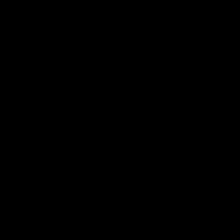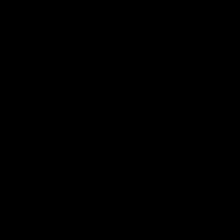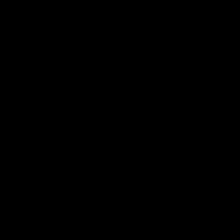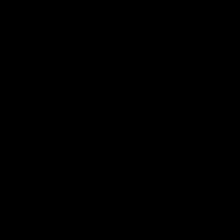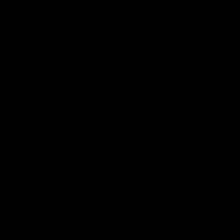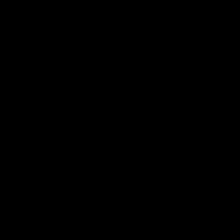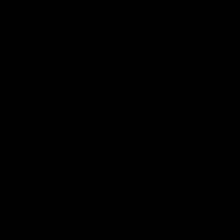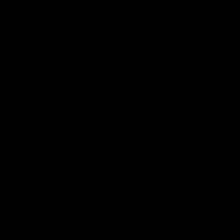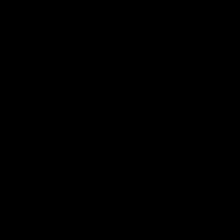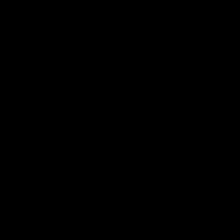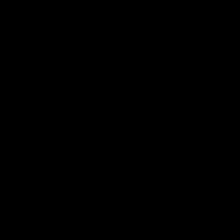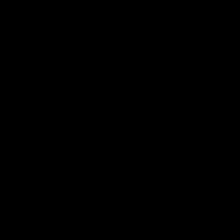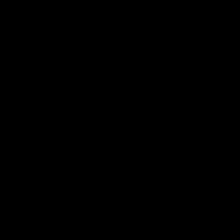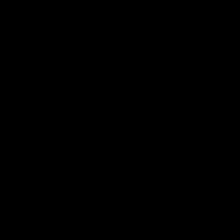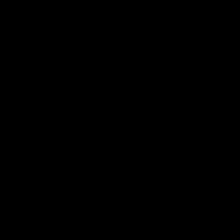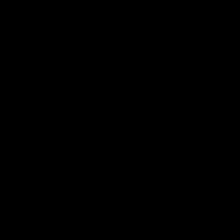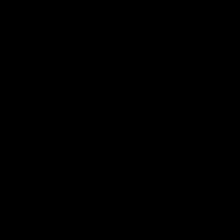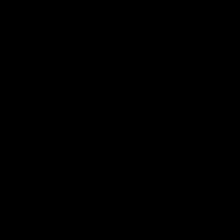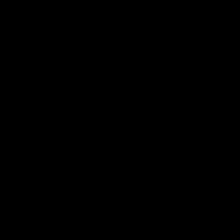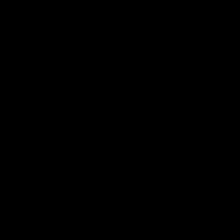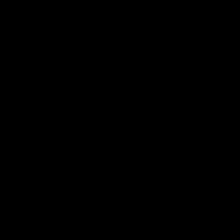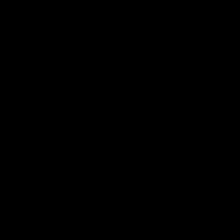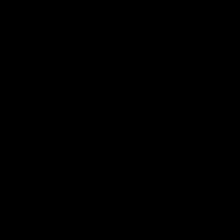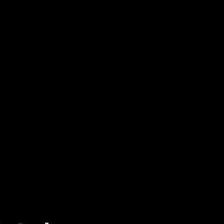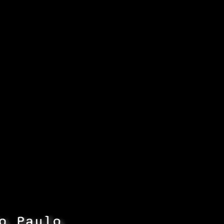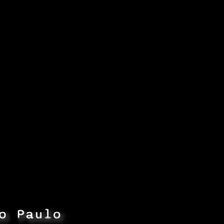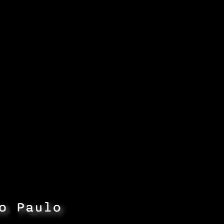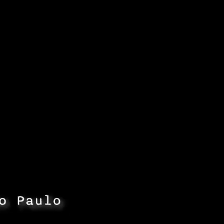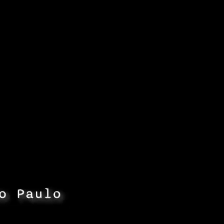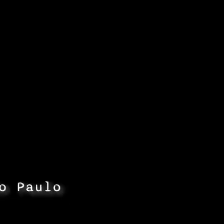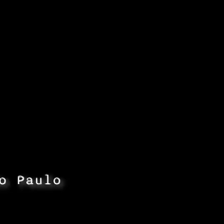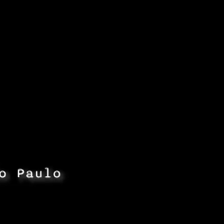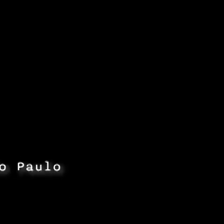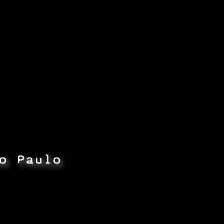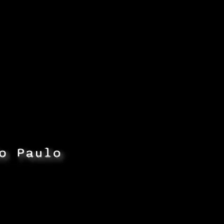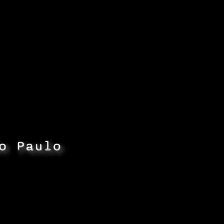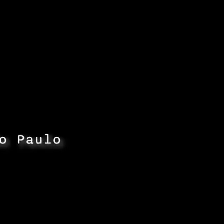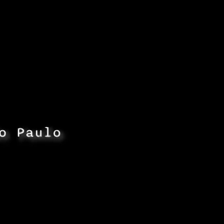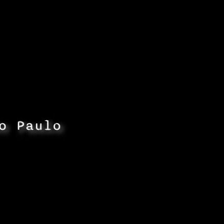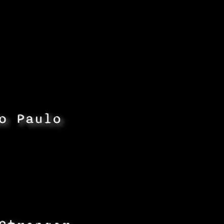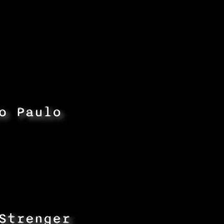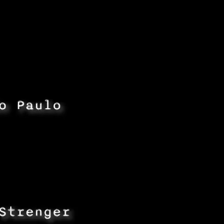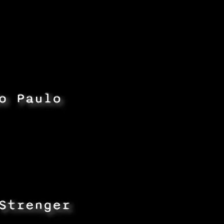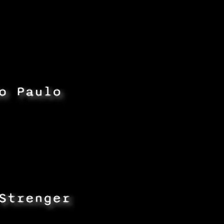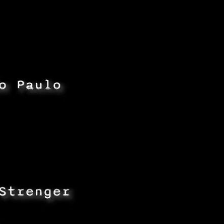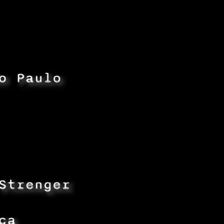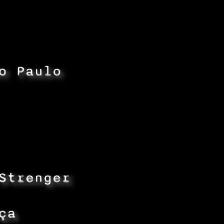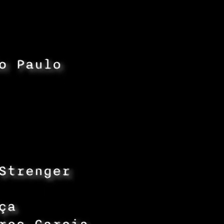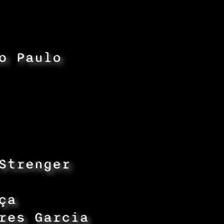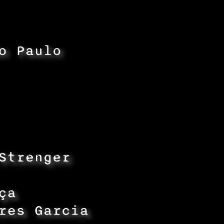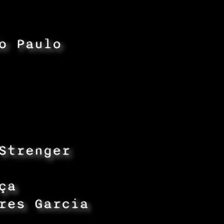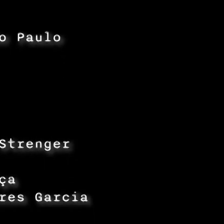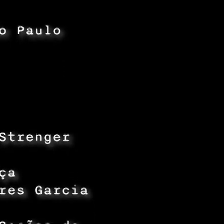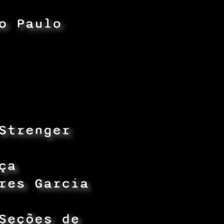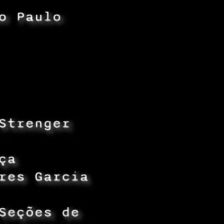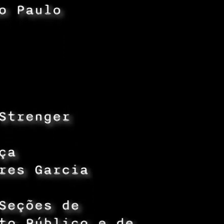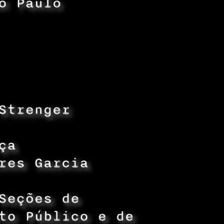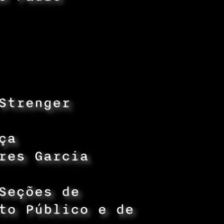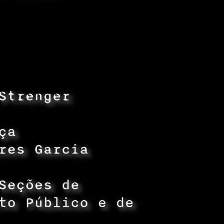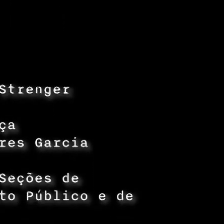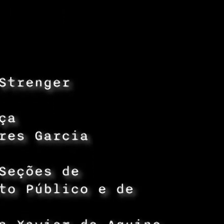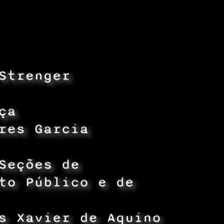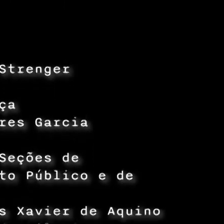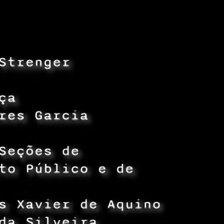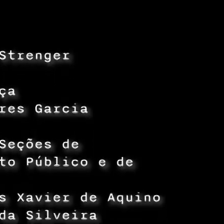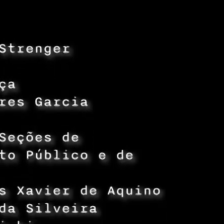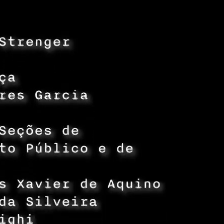7. Finalização e mixagem de som, Centro de Memória Eleitoral, CEMEL. À esquerda, composição do TRE São Paulo. À direita, composição do